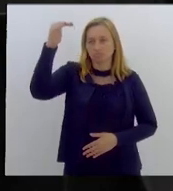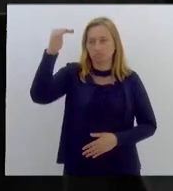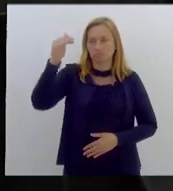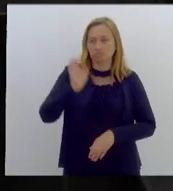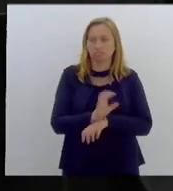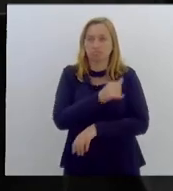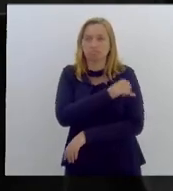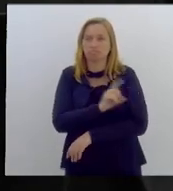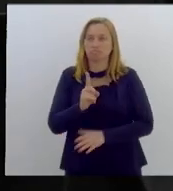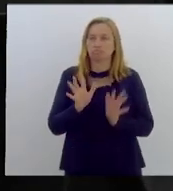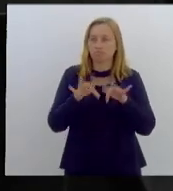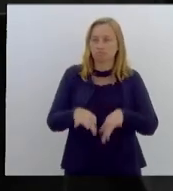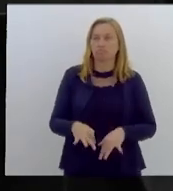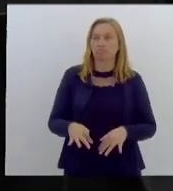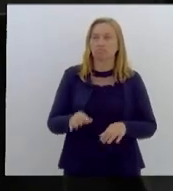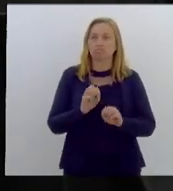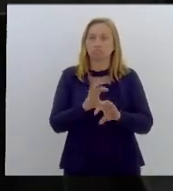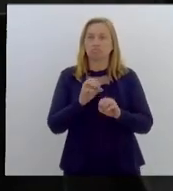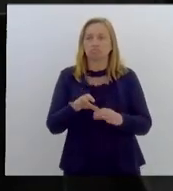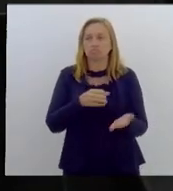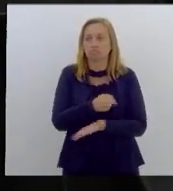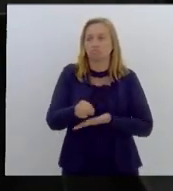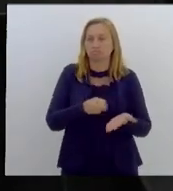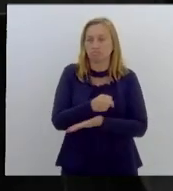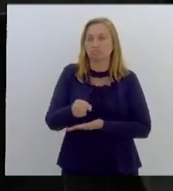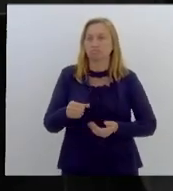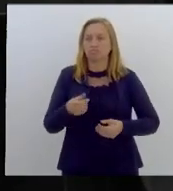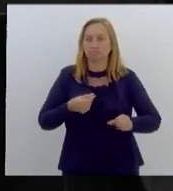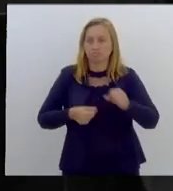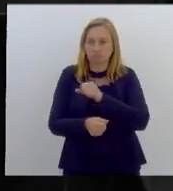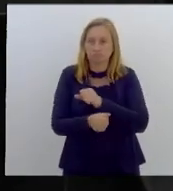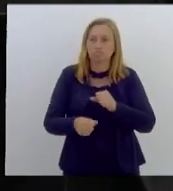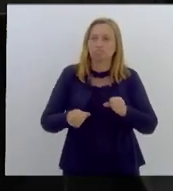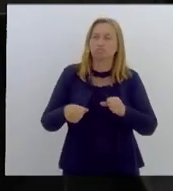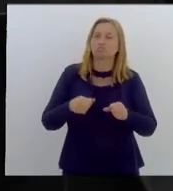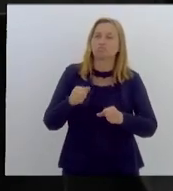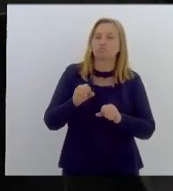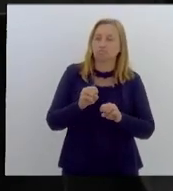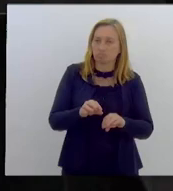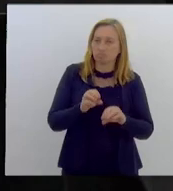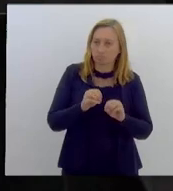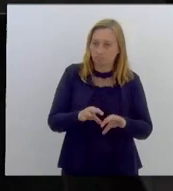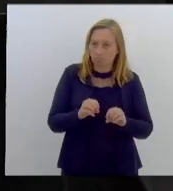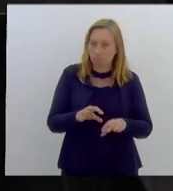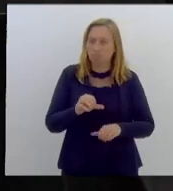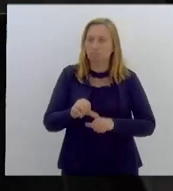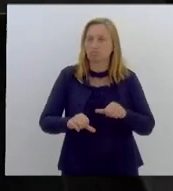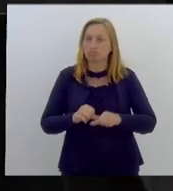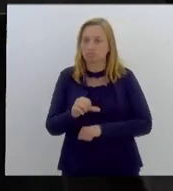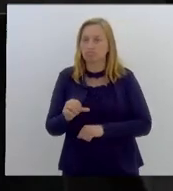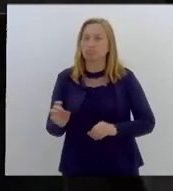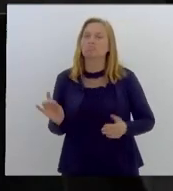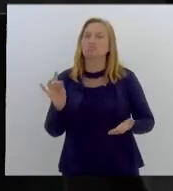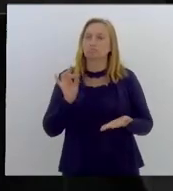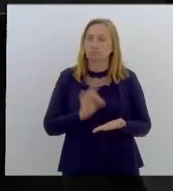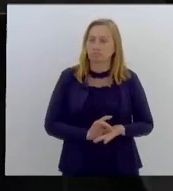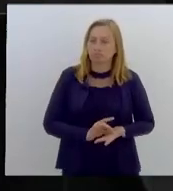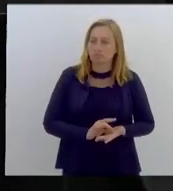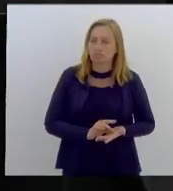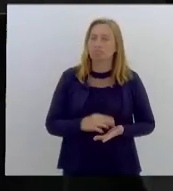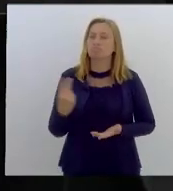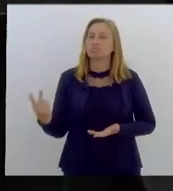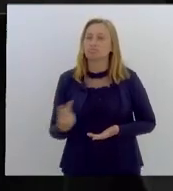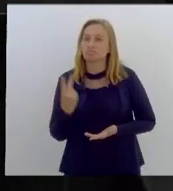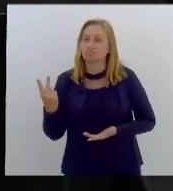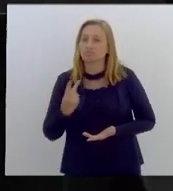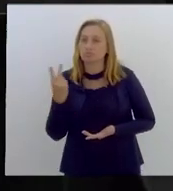concluiu sequer a educação básica. Para fazer isso, tem que investir em educação, para transformar essa realidade, tem que